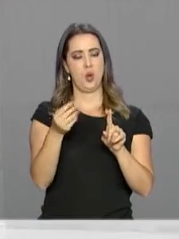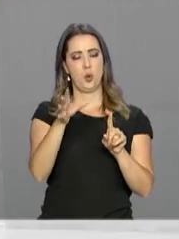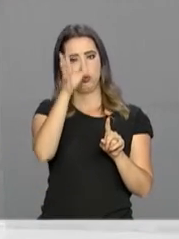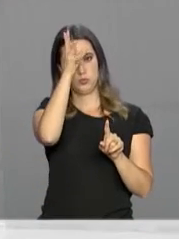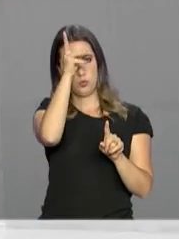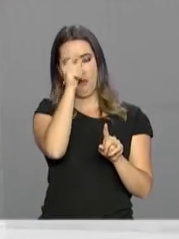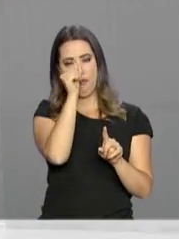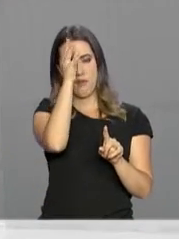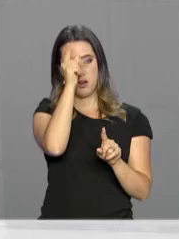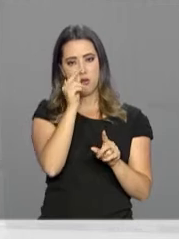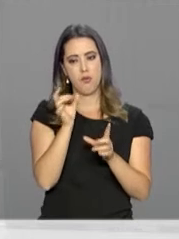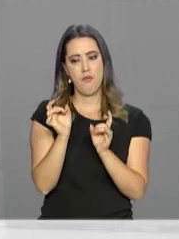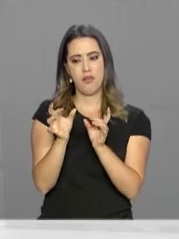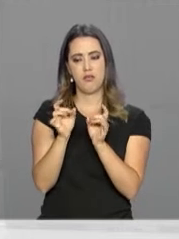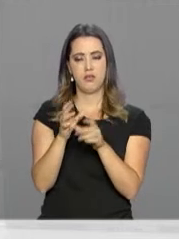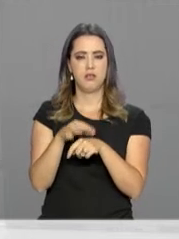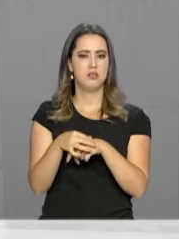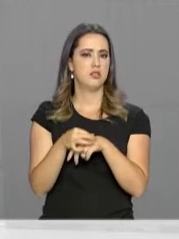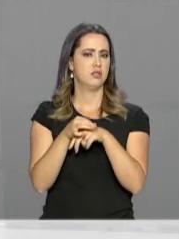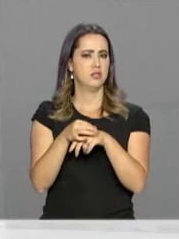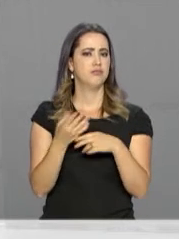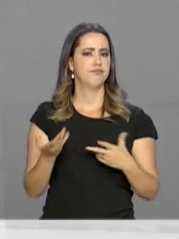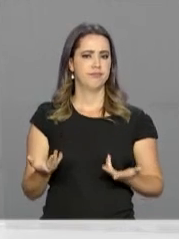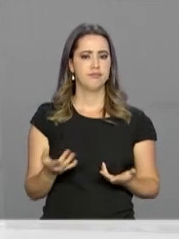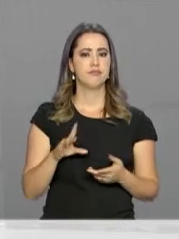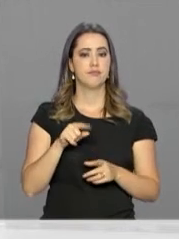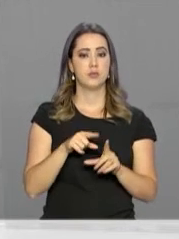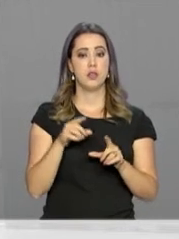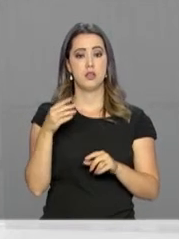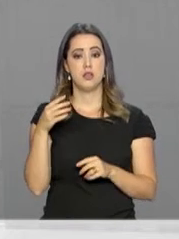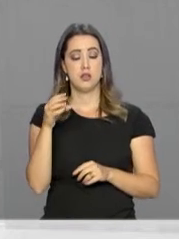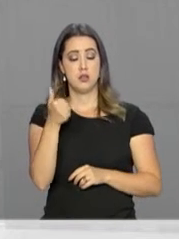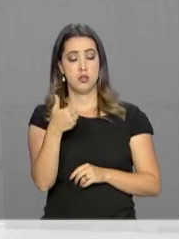brasileira. A medida varia de 18,8% a